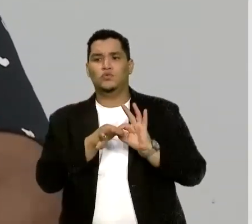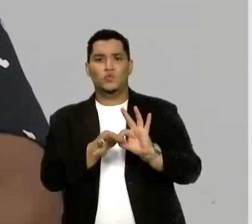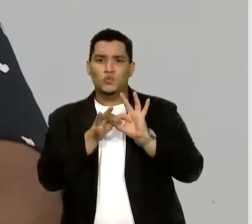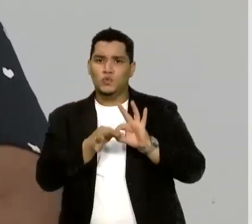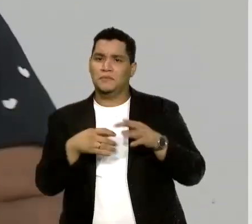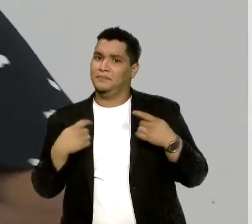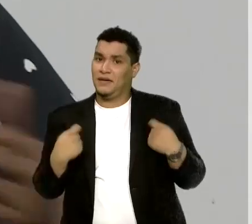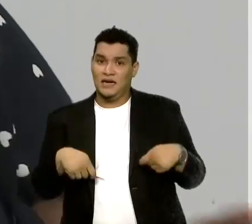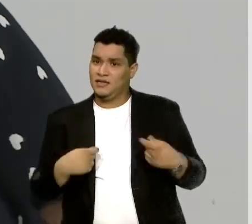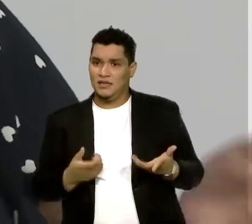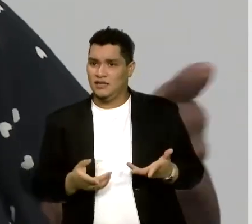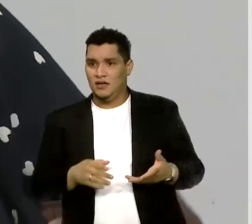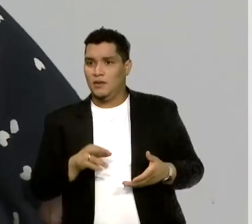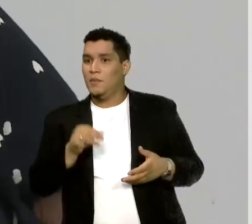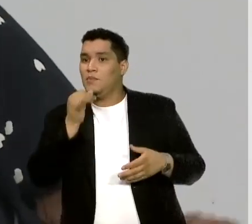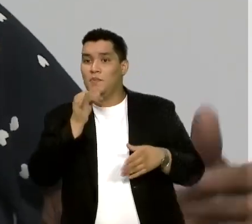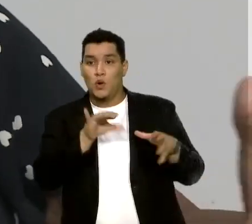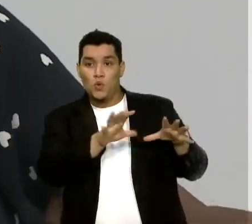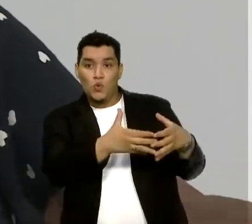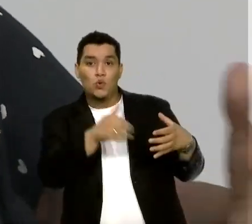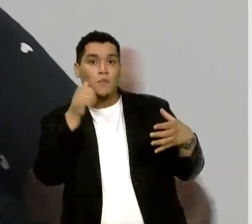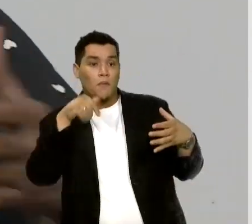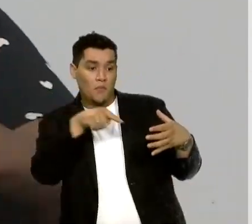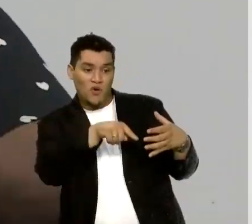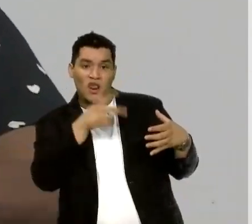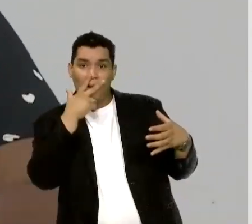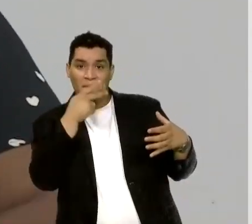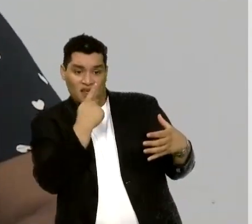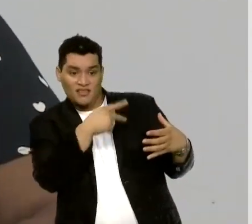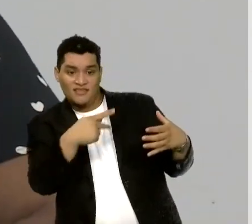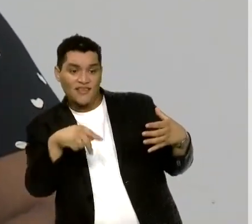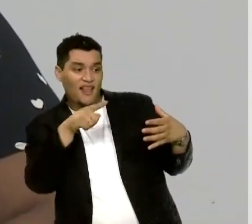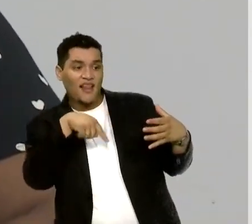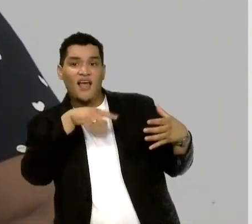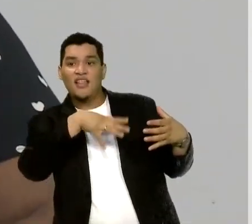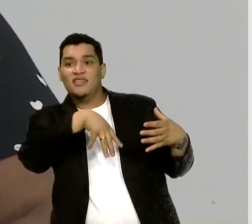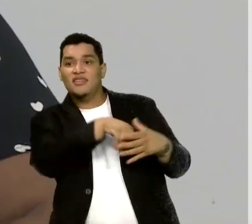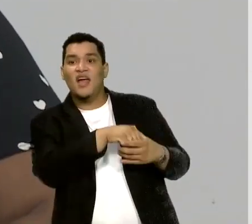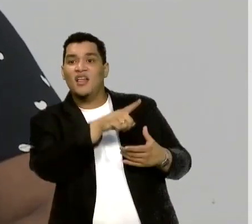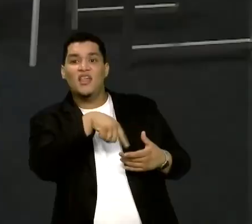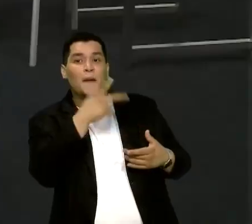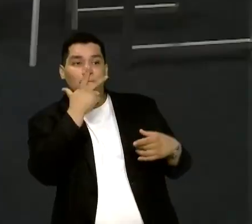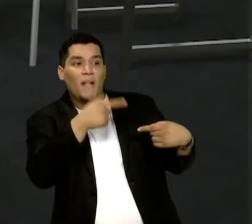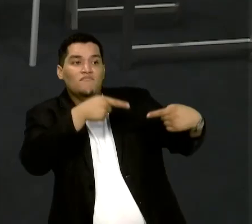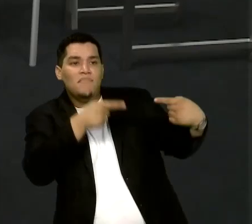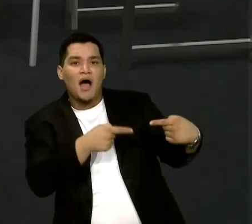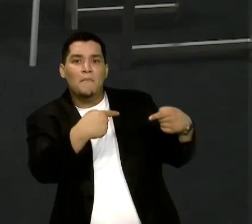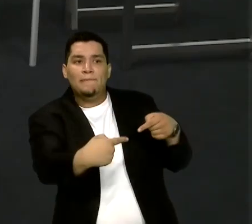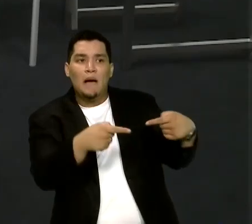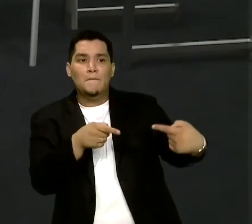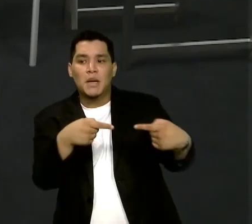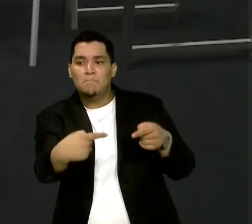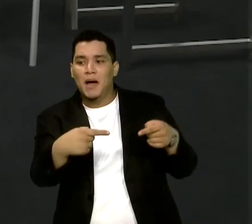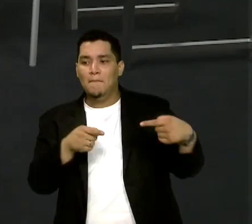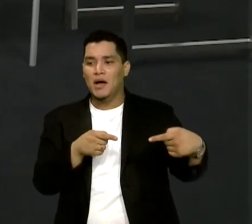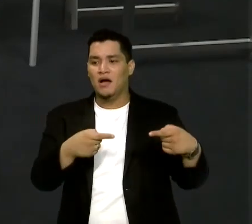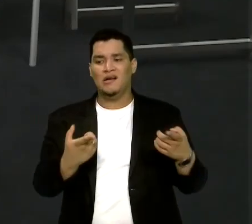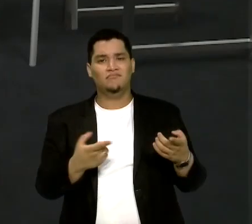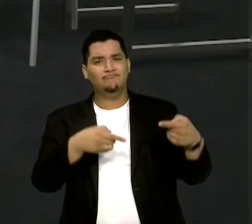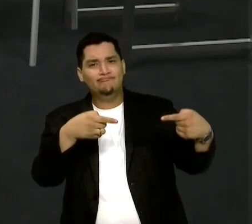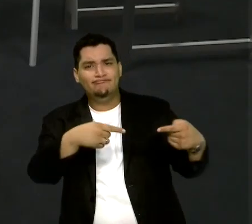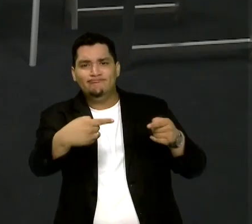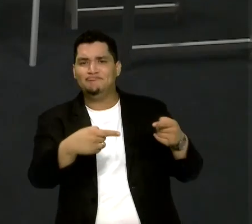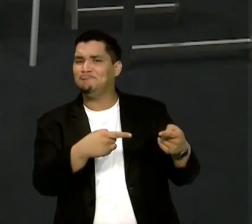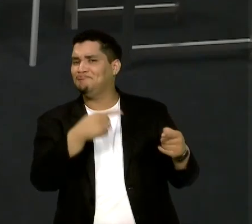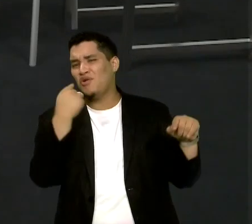sim, entre, né, as outras. Então, a cultura patriarcal ensinou, sim, que a gente, exato, tem que competir, criou uma, né, competição. Na verdade, exatamente. E não pode ser